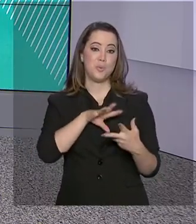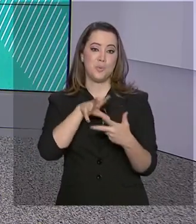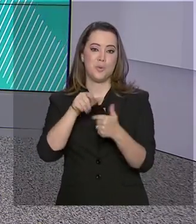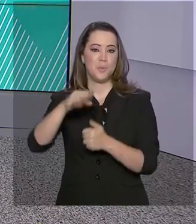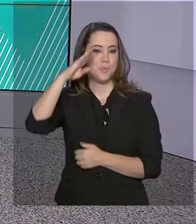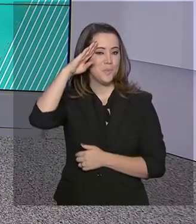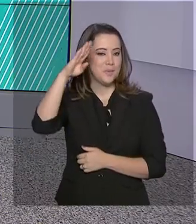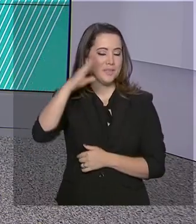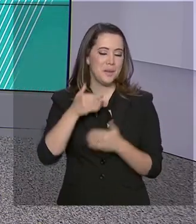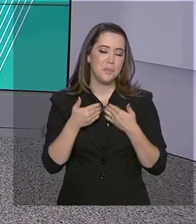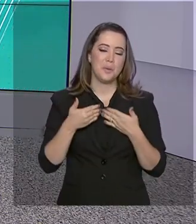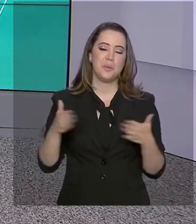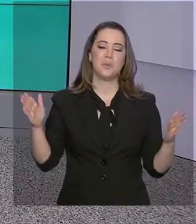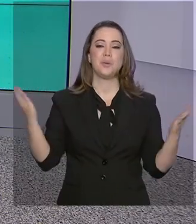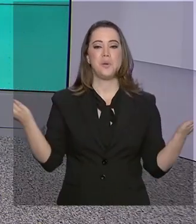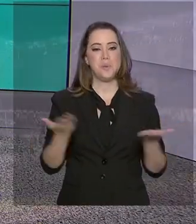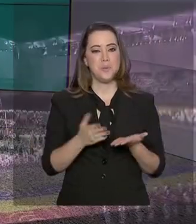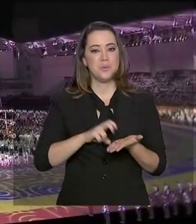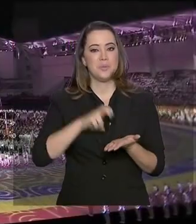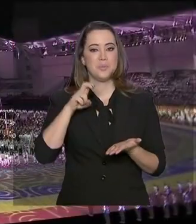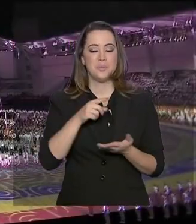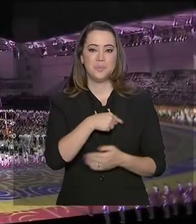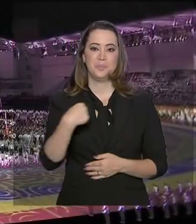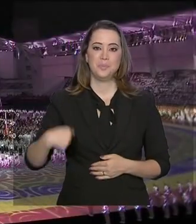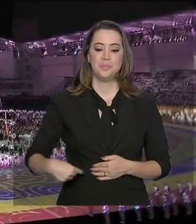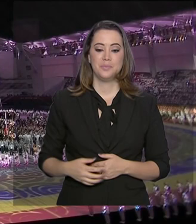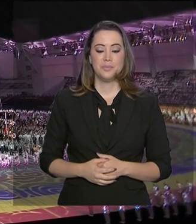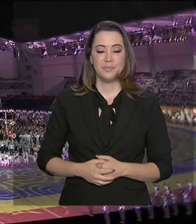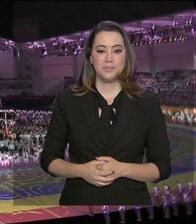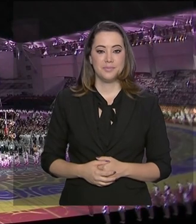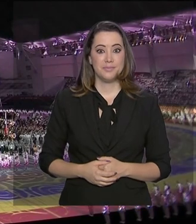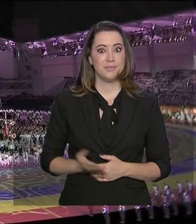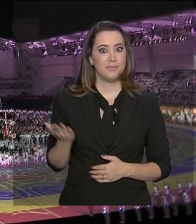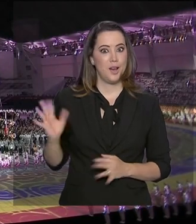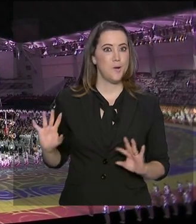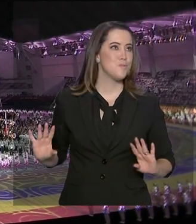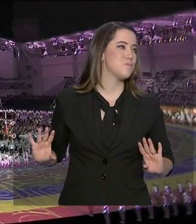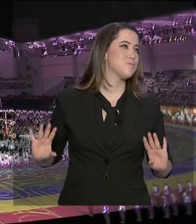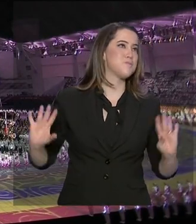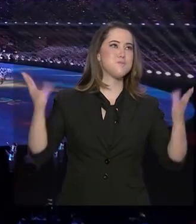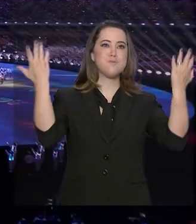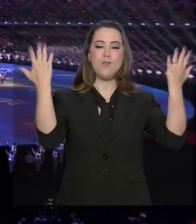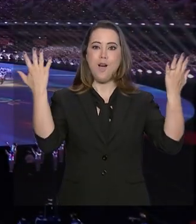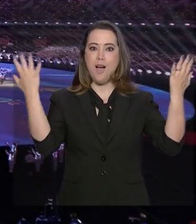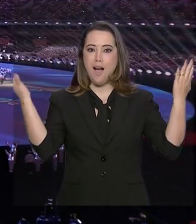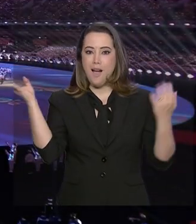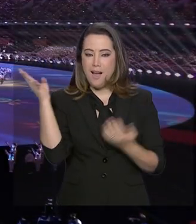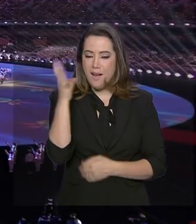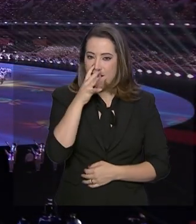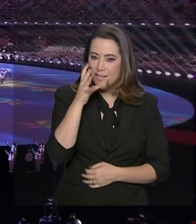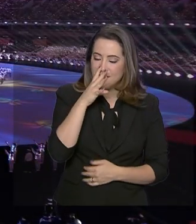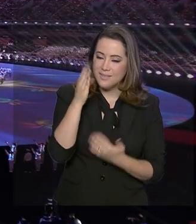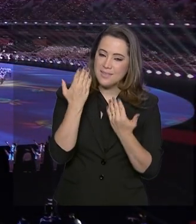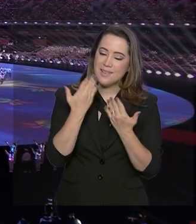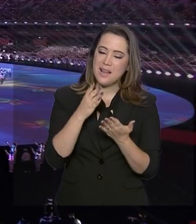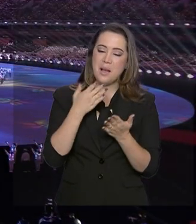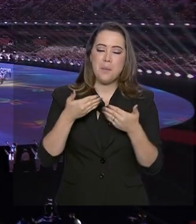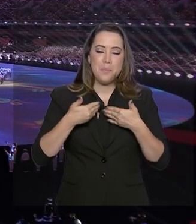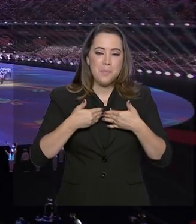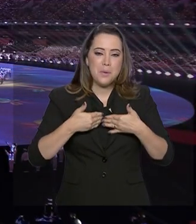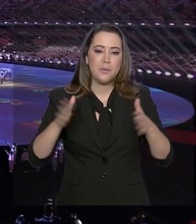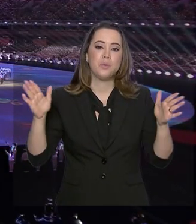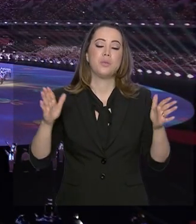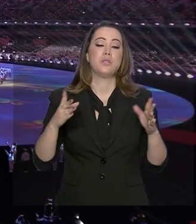oficial hoje de manhã na China. Um mega show de imagens marcou a abertura dos Jogos